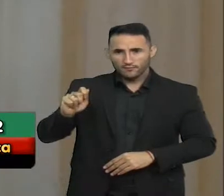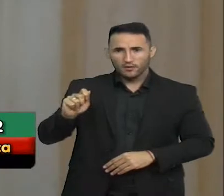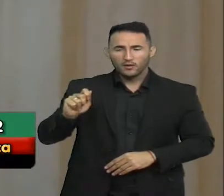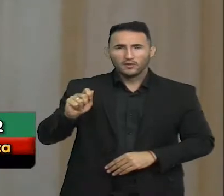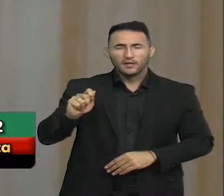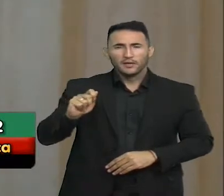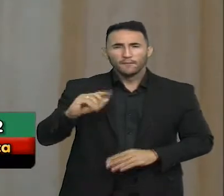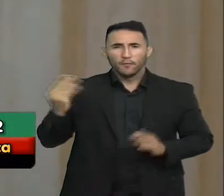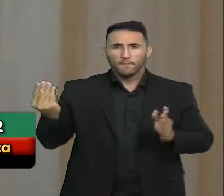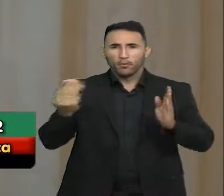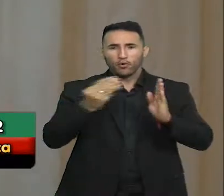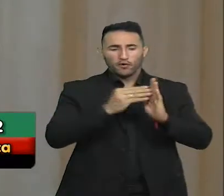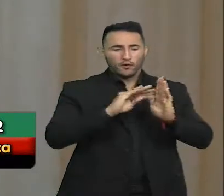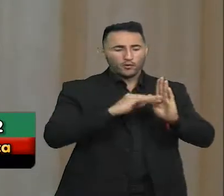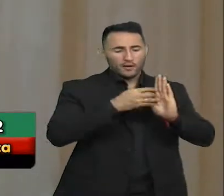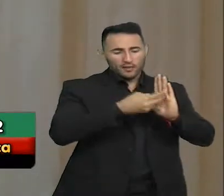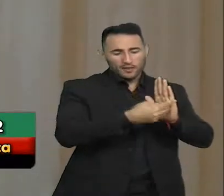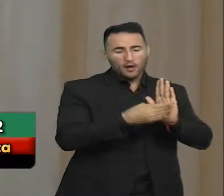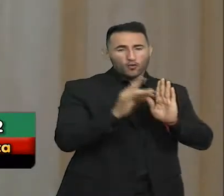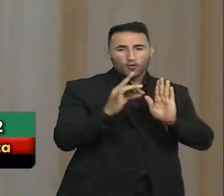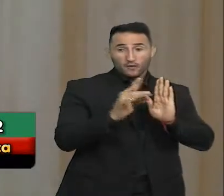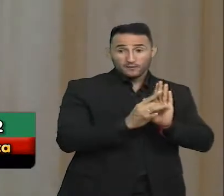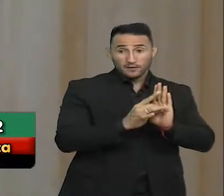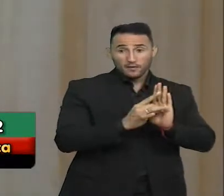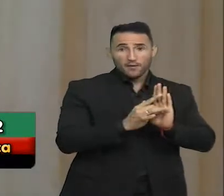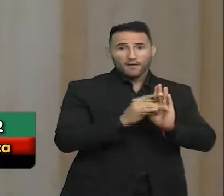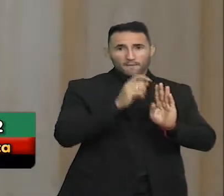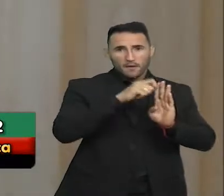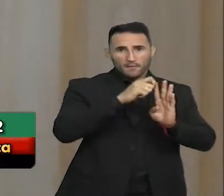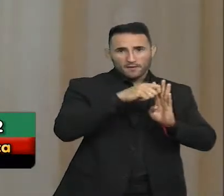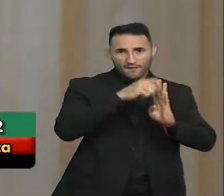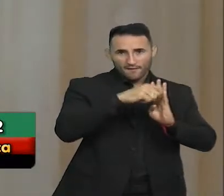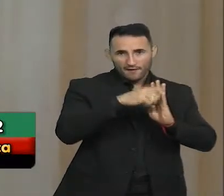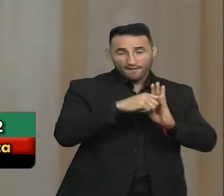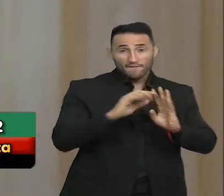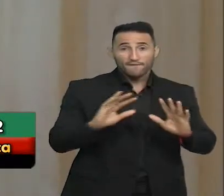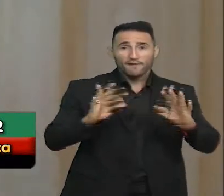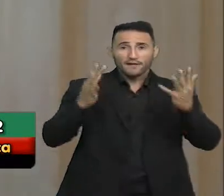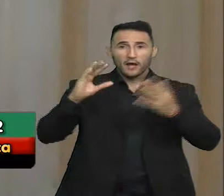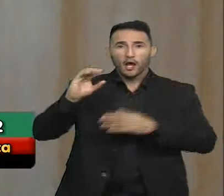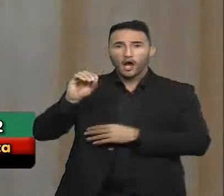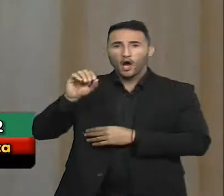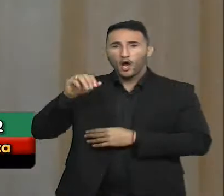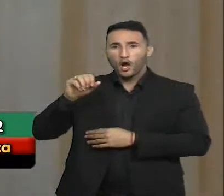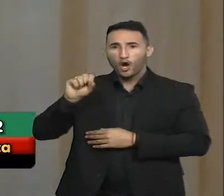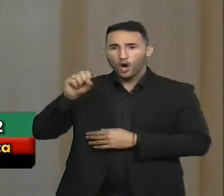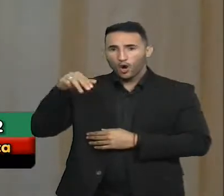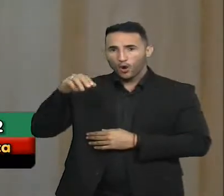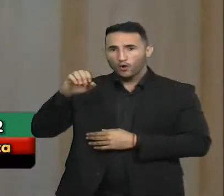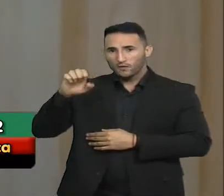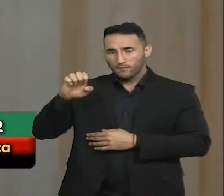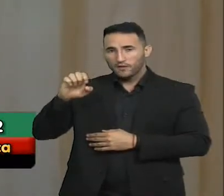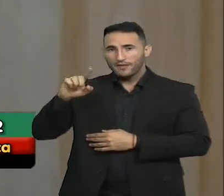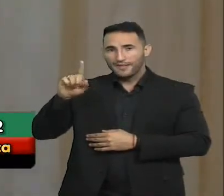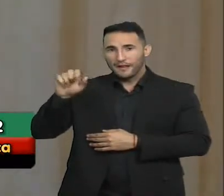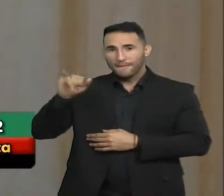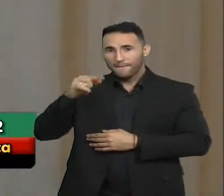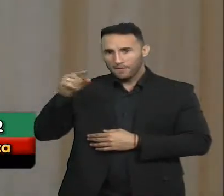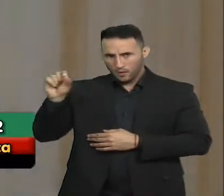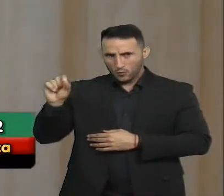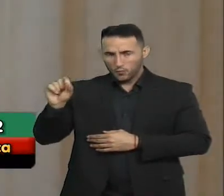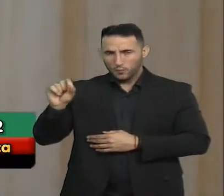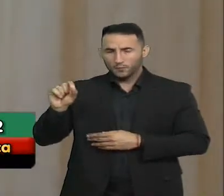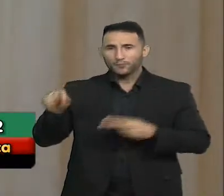colocar no calendário oficial a festa de Cosme e Damião, do pai Leandro, tá?